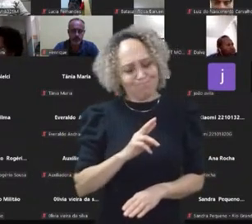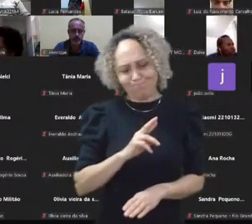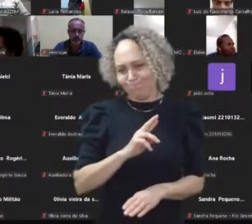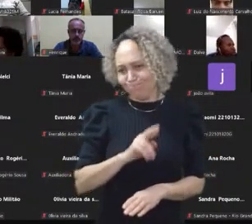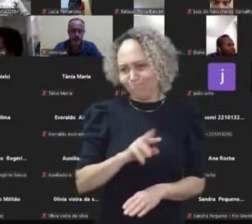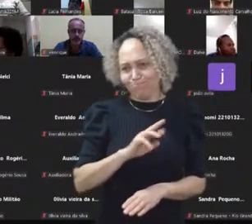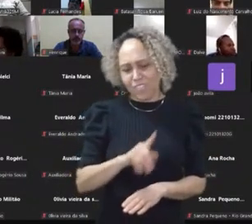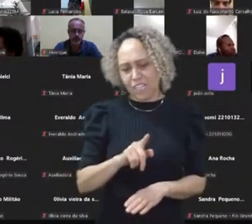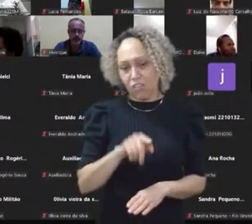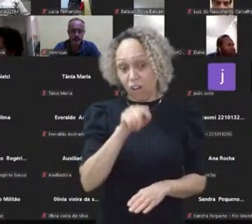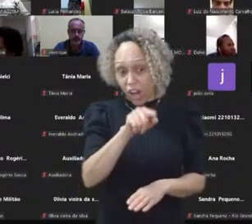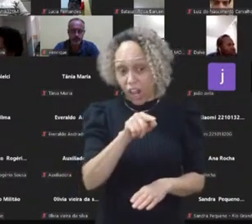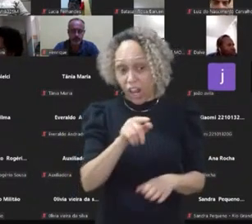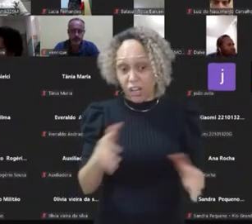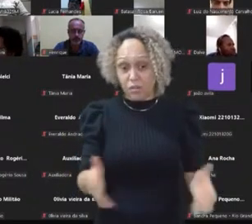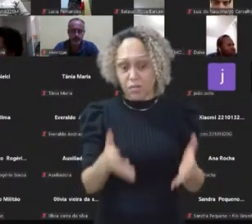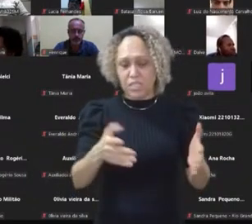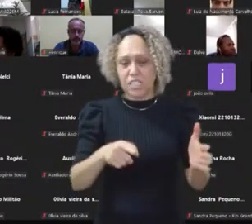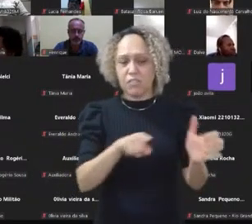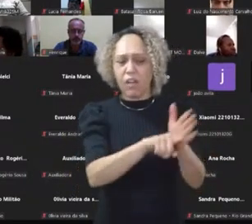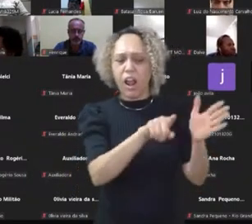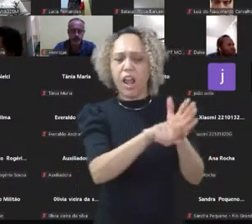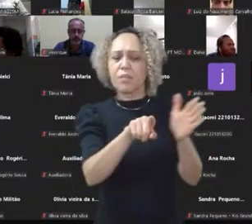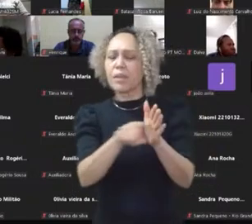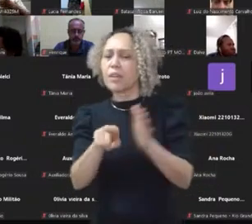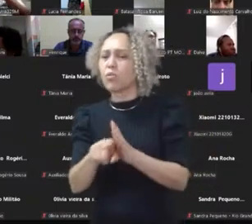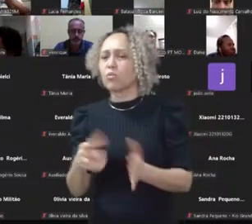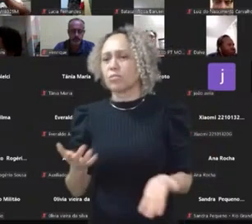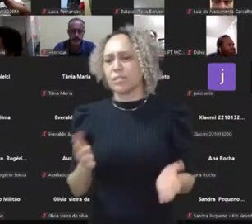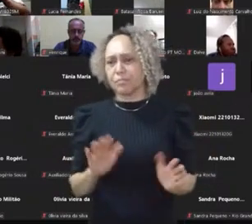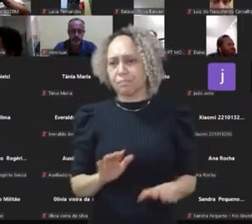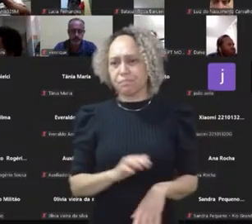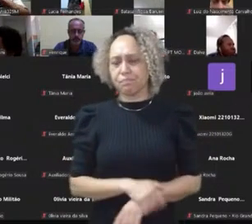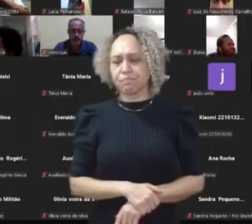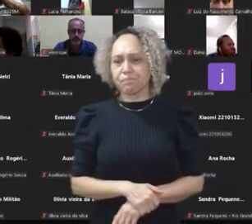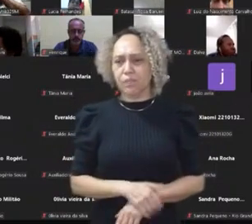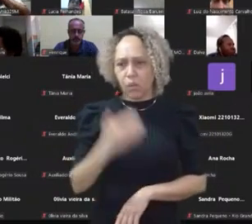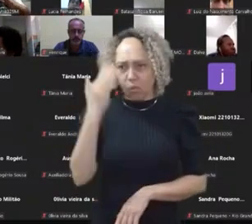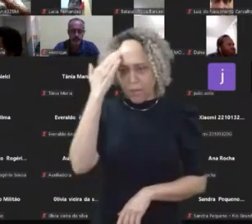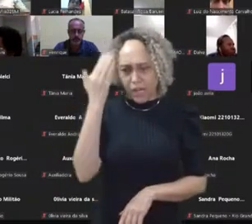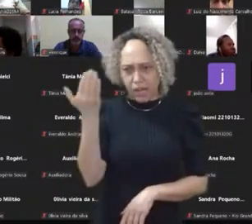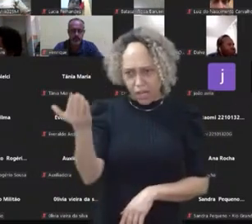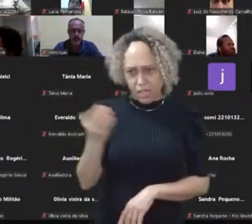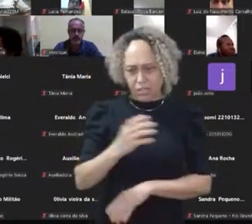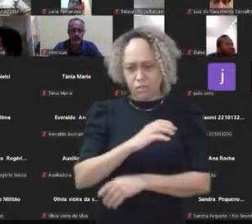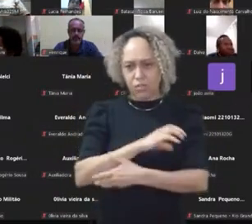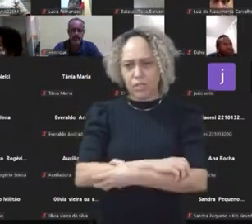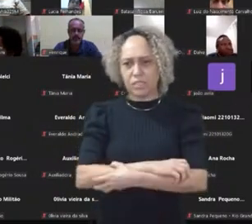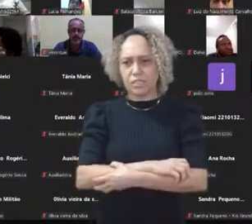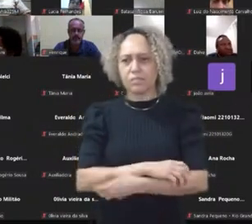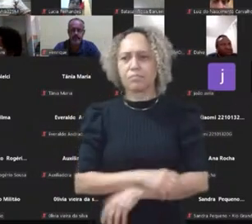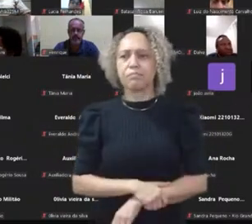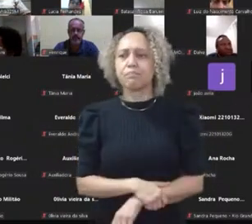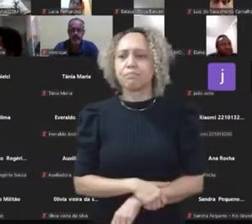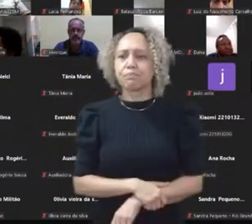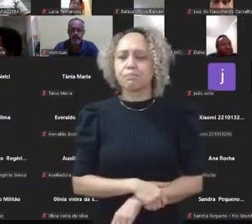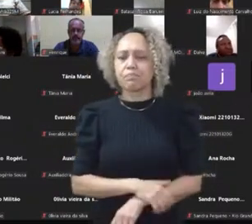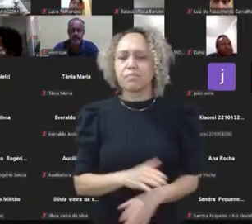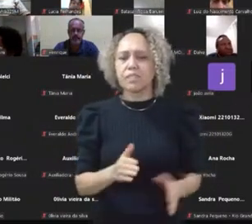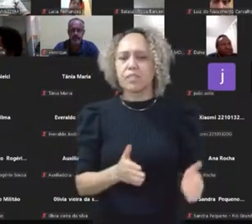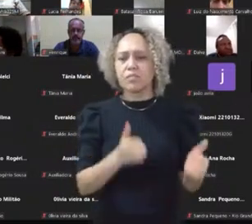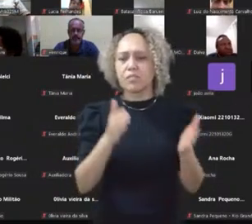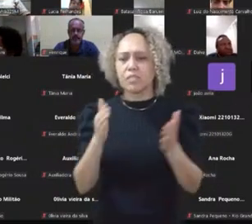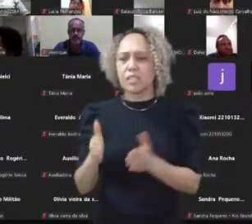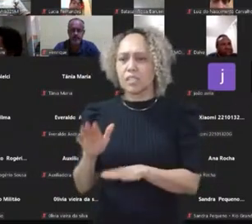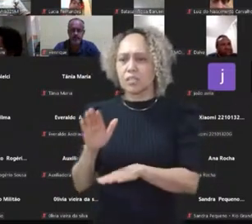as perguntas muito obrigado companheira quero agora chamar